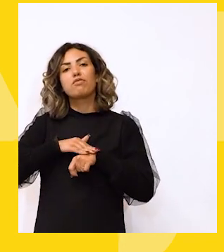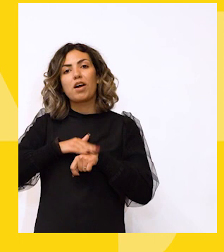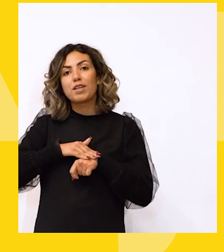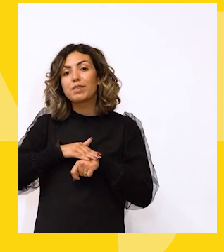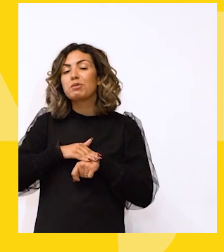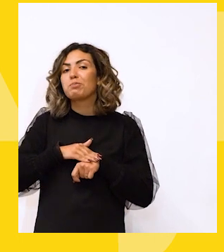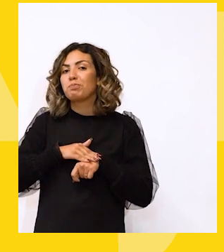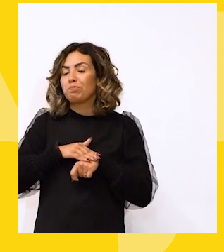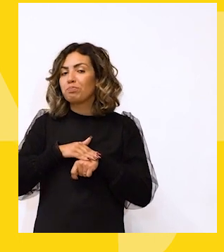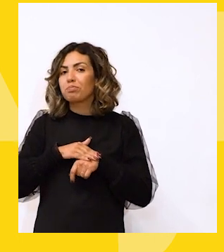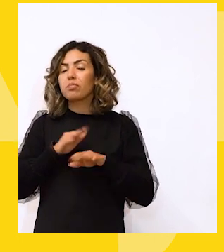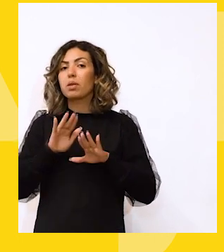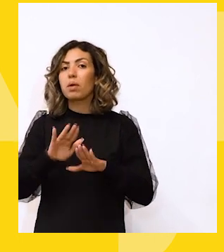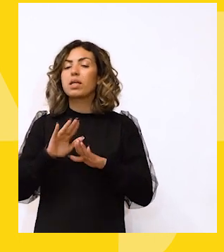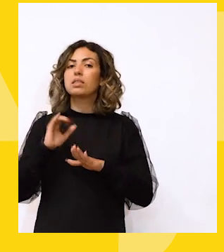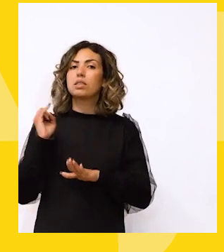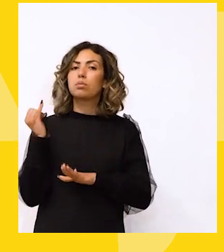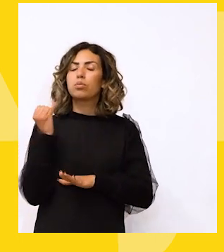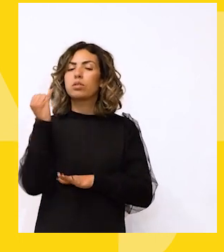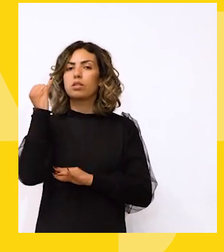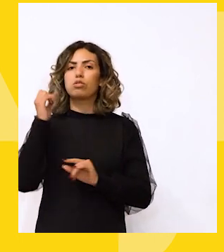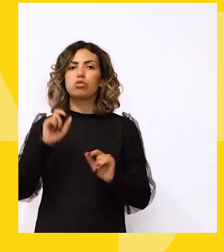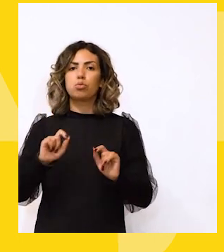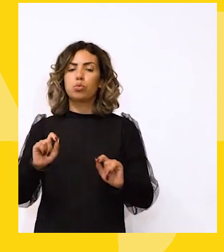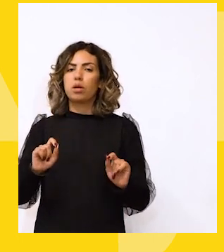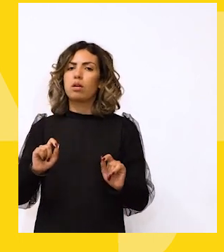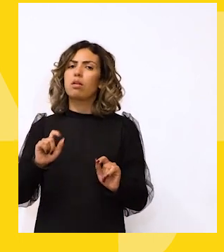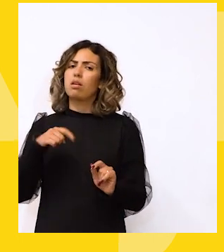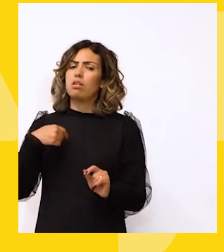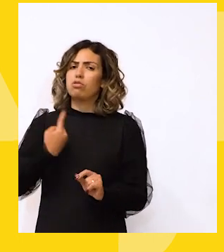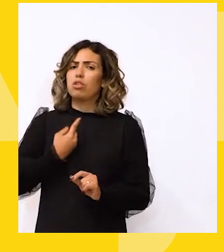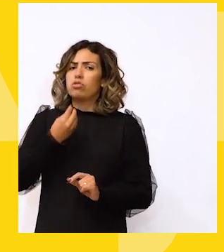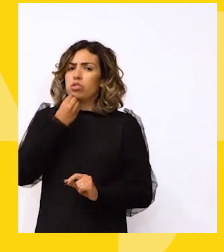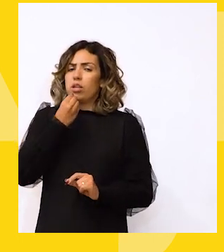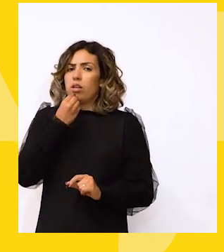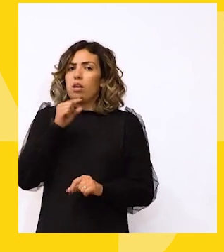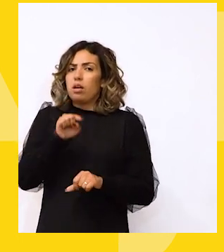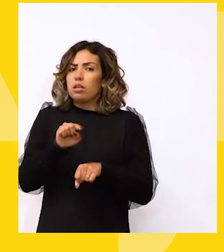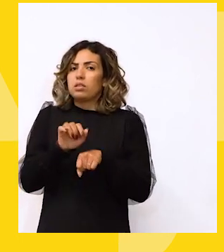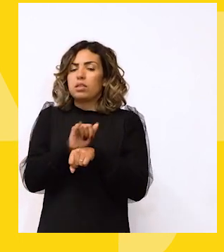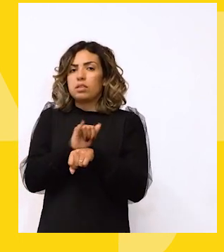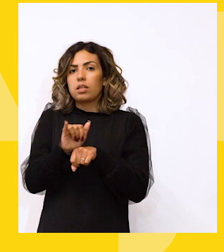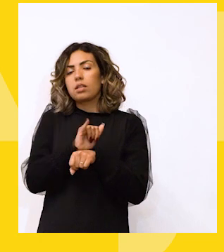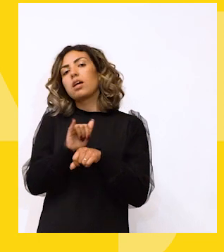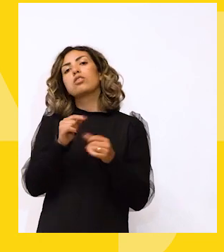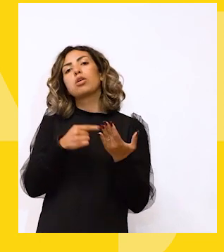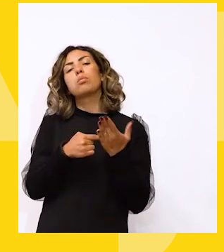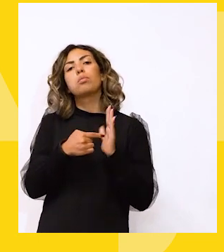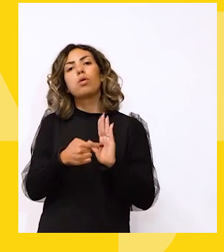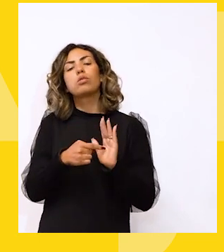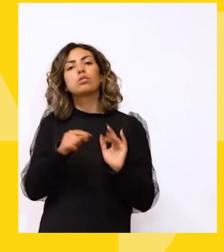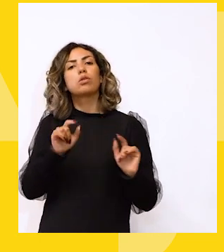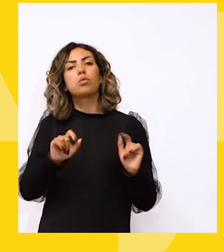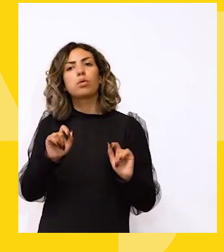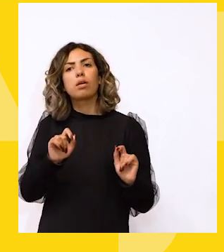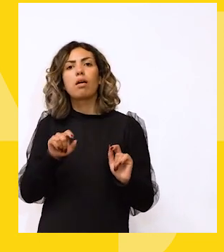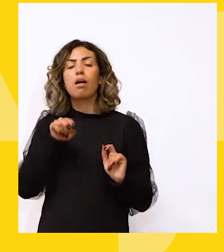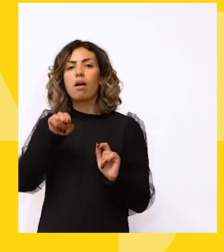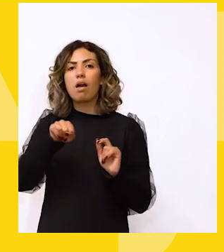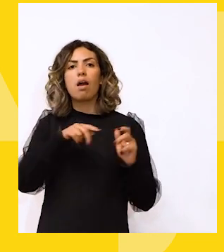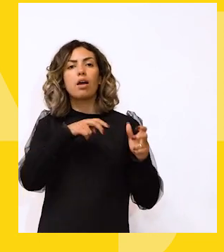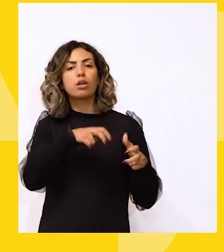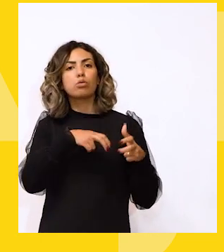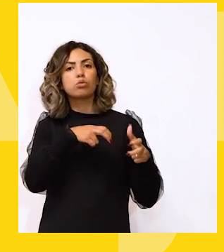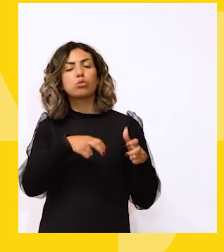feito e o que que é importante Vamos tentar dentro desse programa mostrar exatamente o que que agricultura